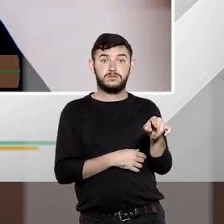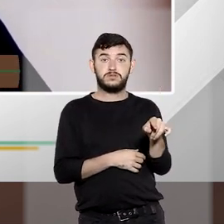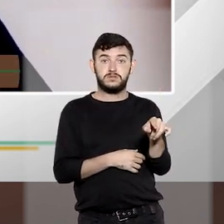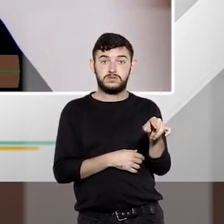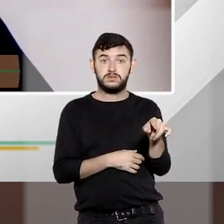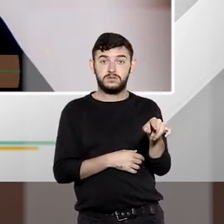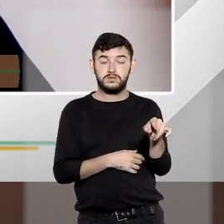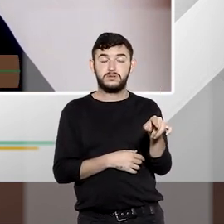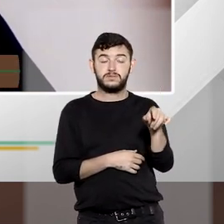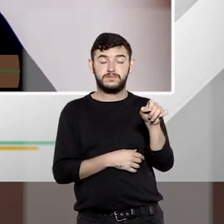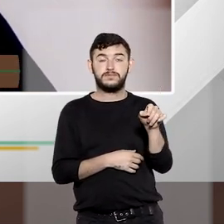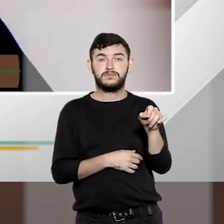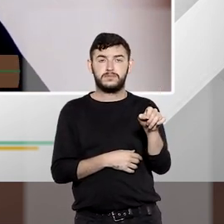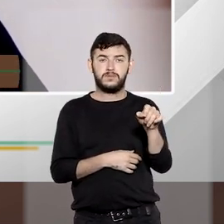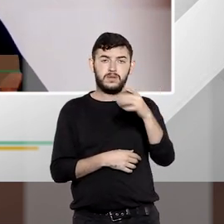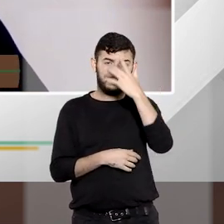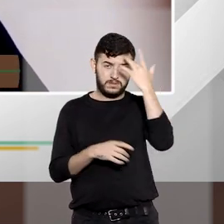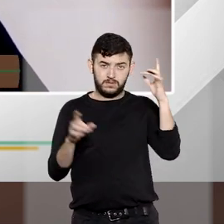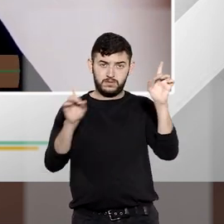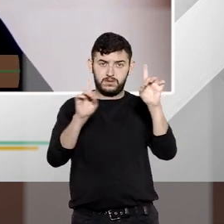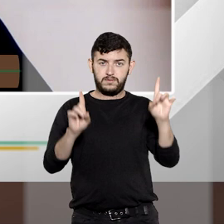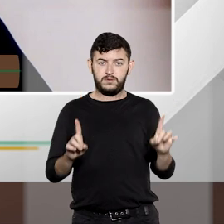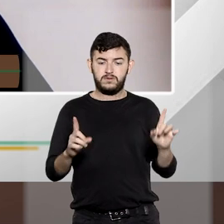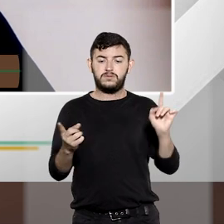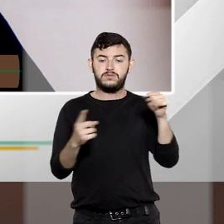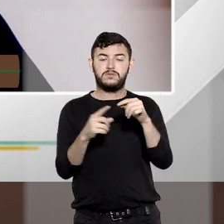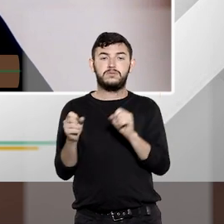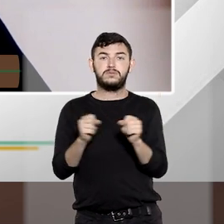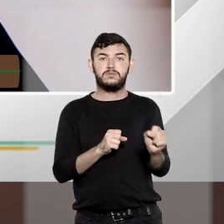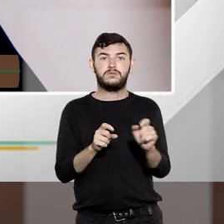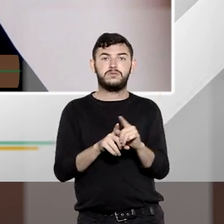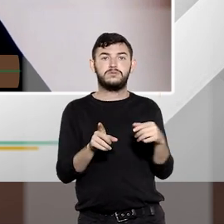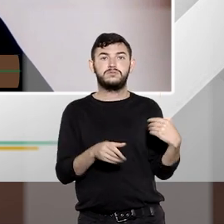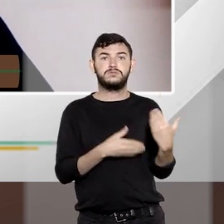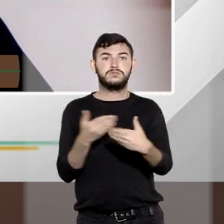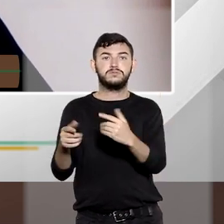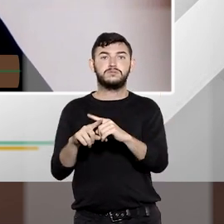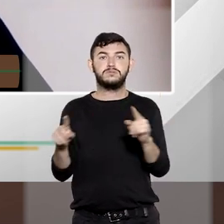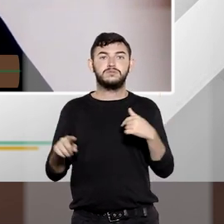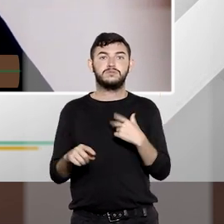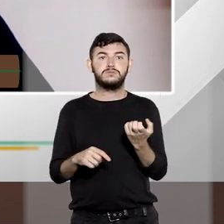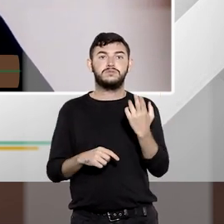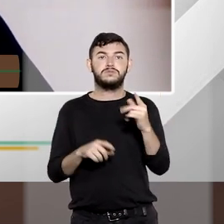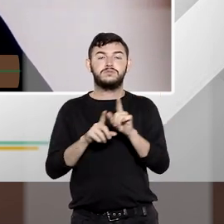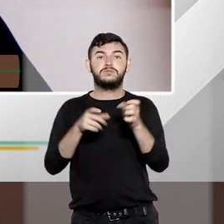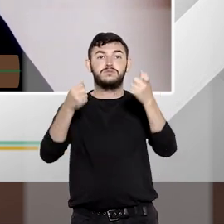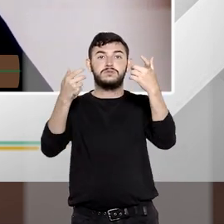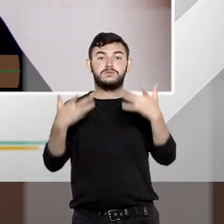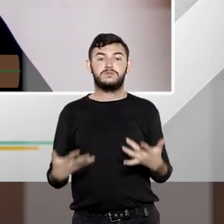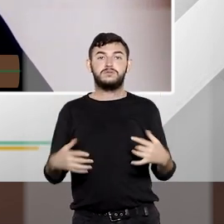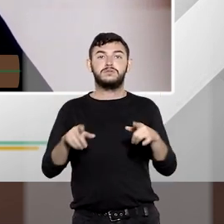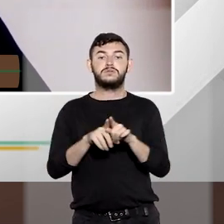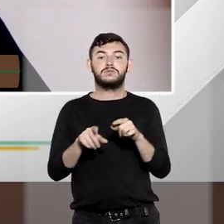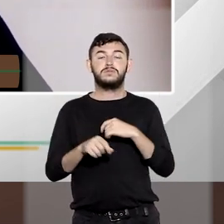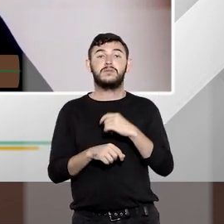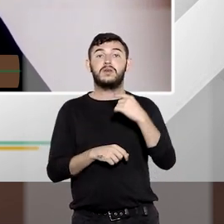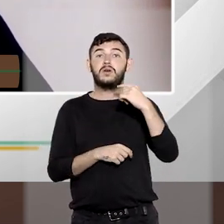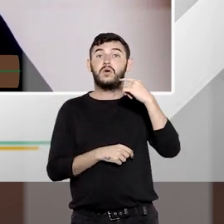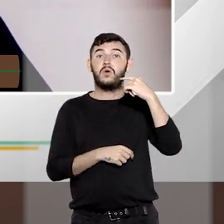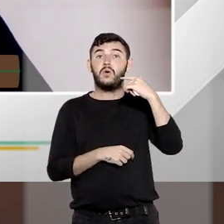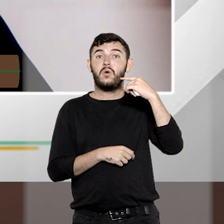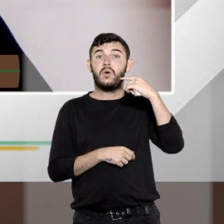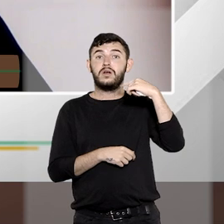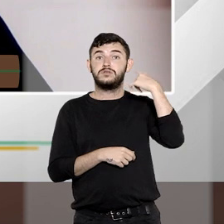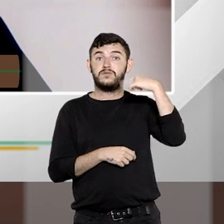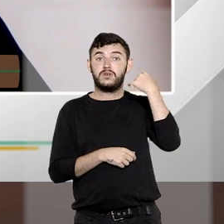jurisdicionado sendo a pessoa com deficiência, né, para que tenha maior trâmite, mas eu também destaco, por exemplo, o advogado, que